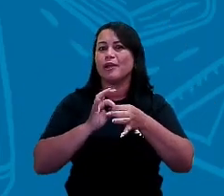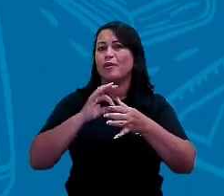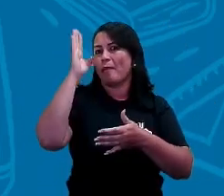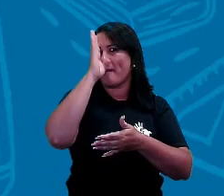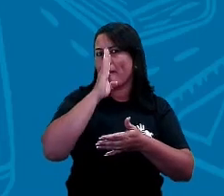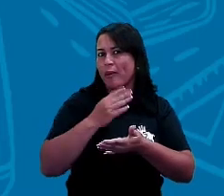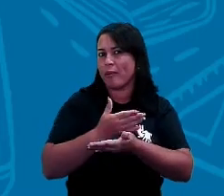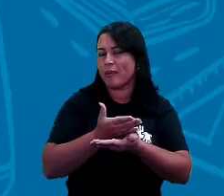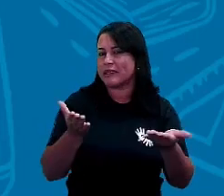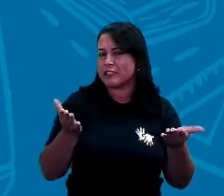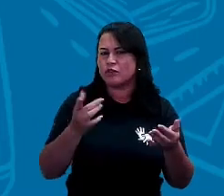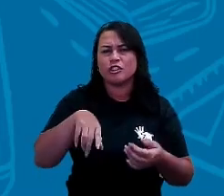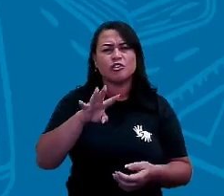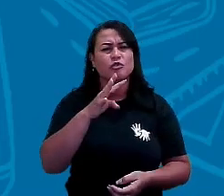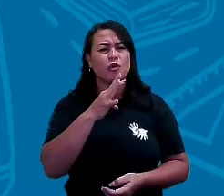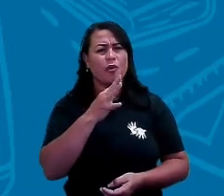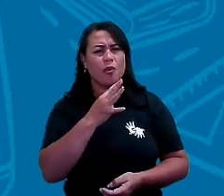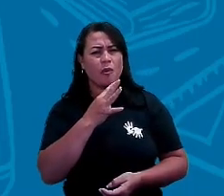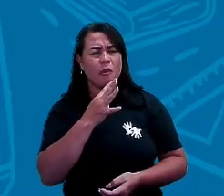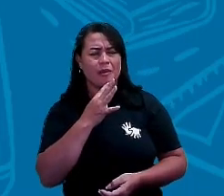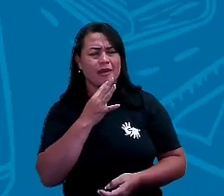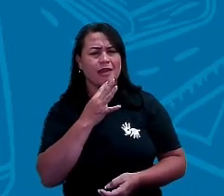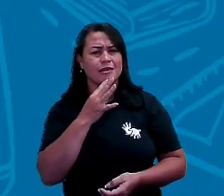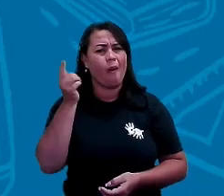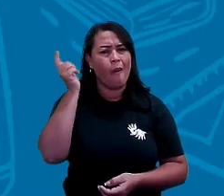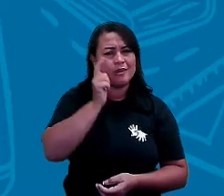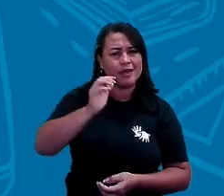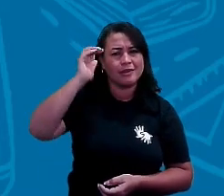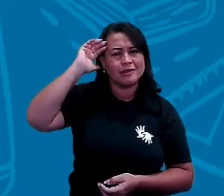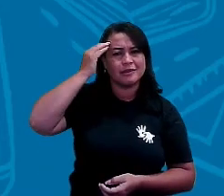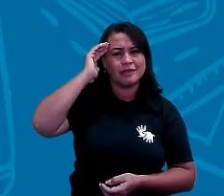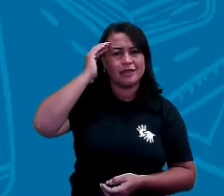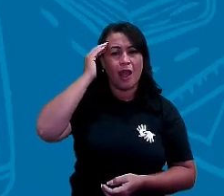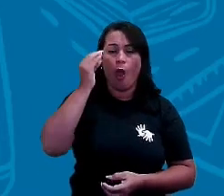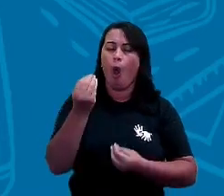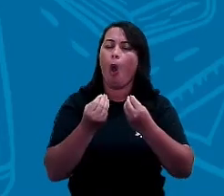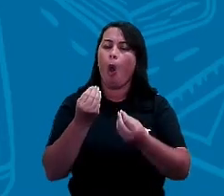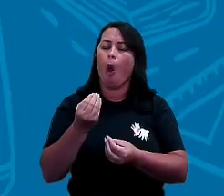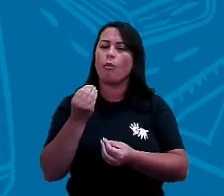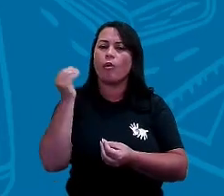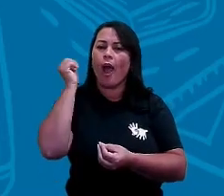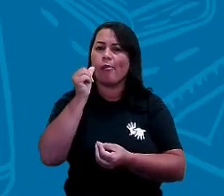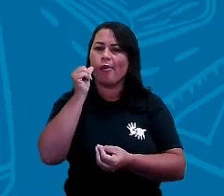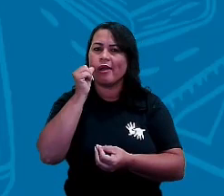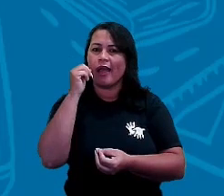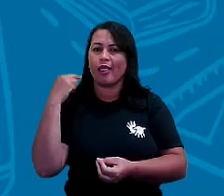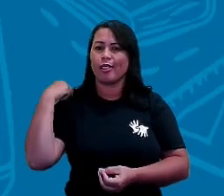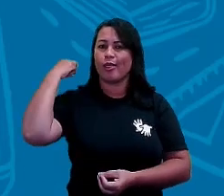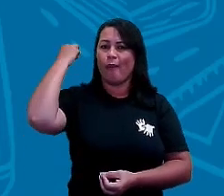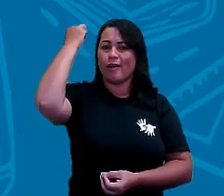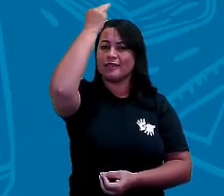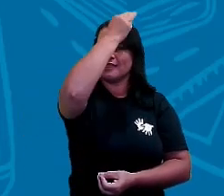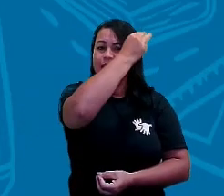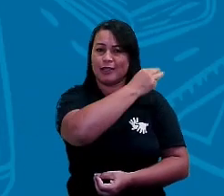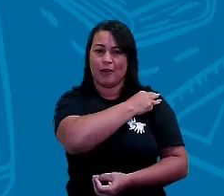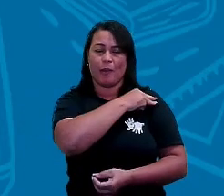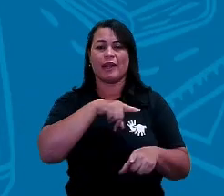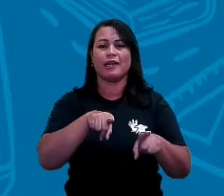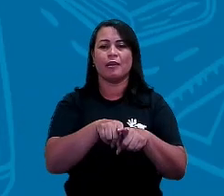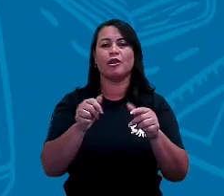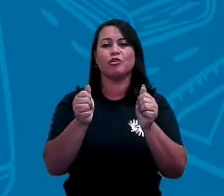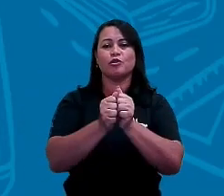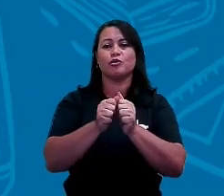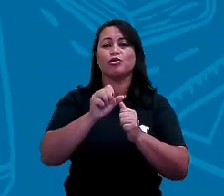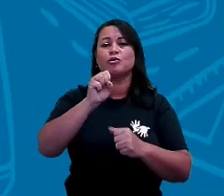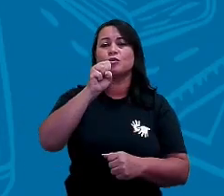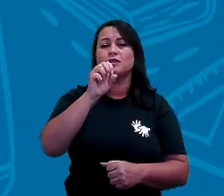aí que nessa história, nessa narrativa da aparição de Nossa Senhora e de Santo Antão, é daí que vem o nome da